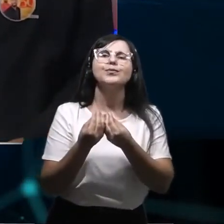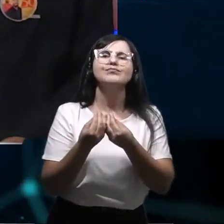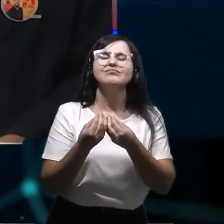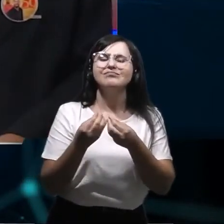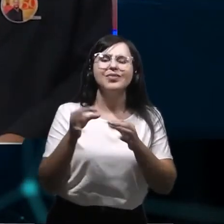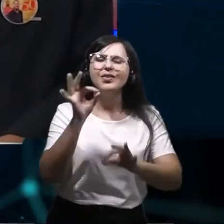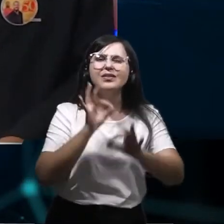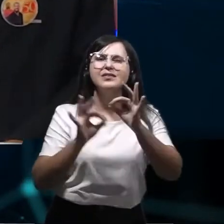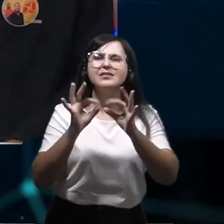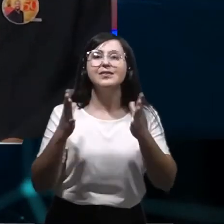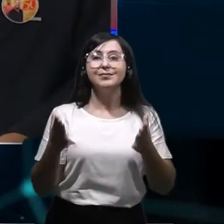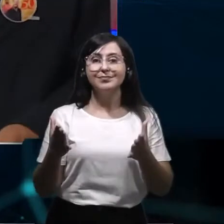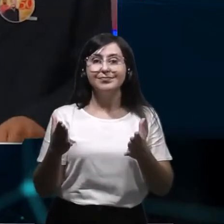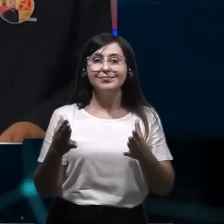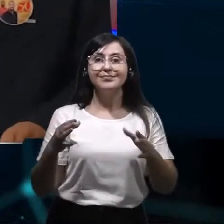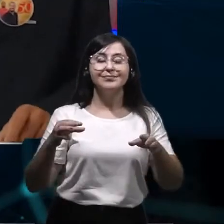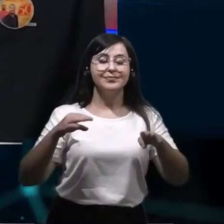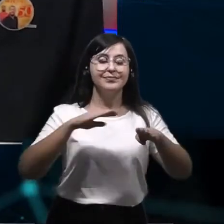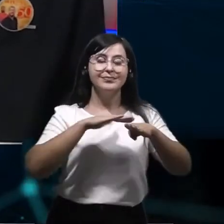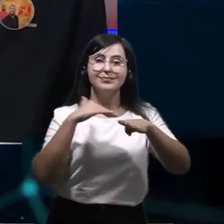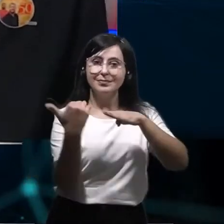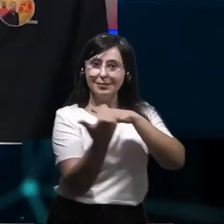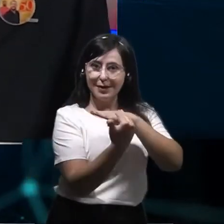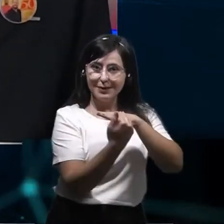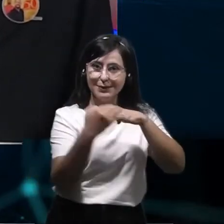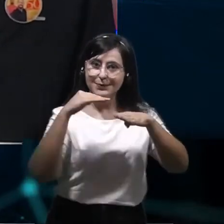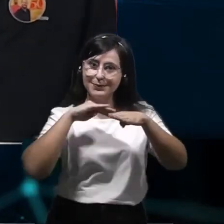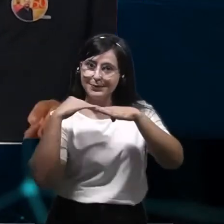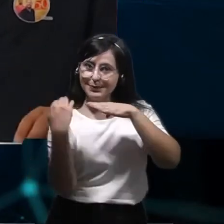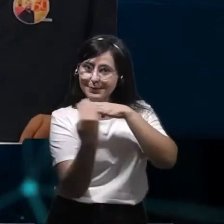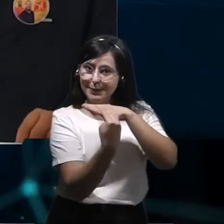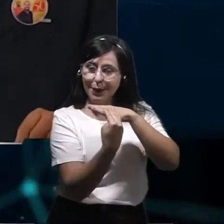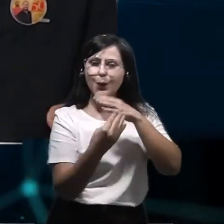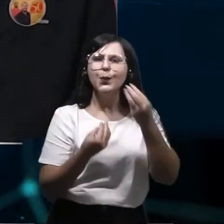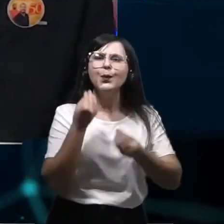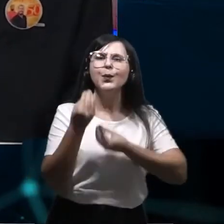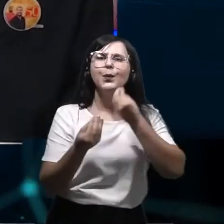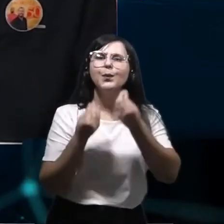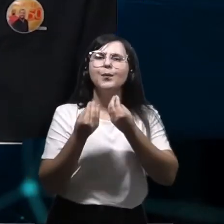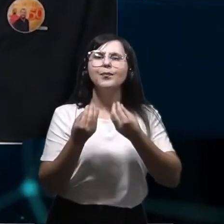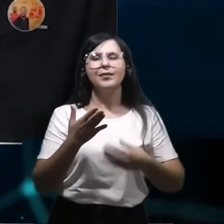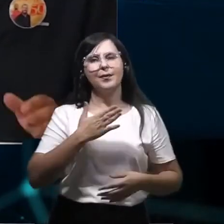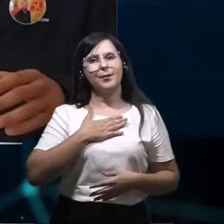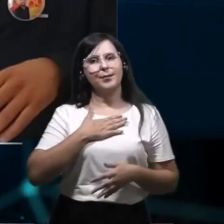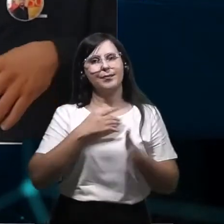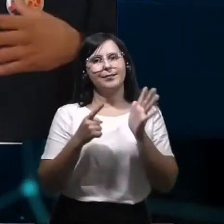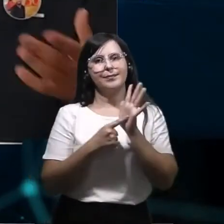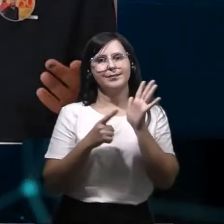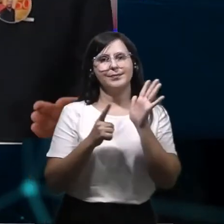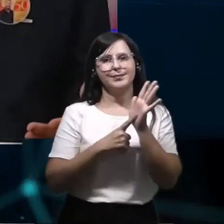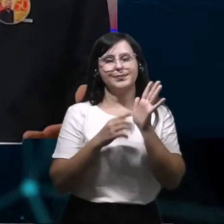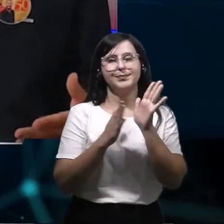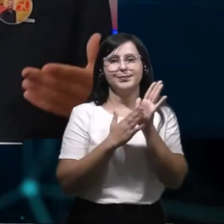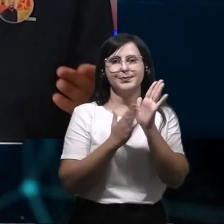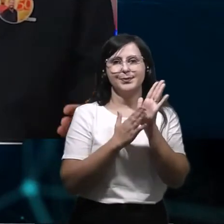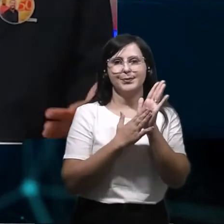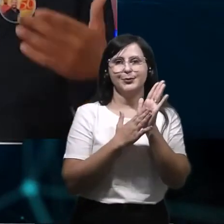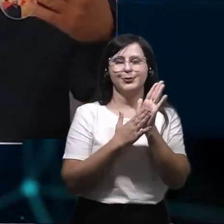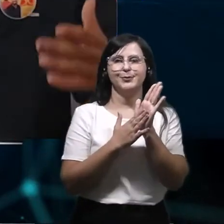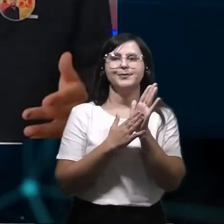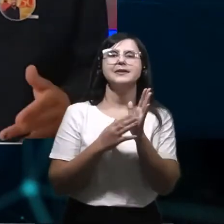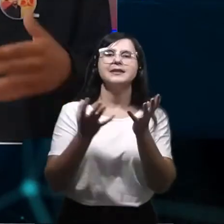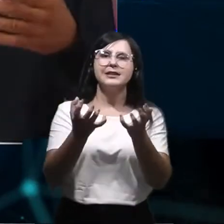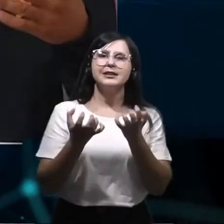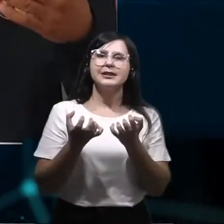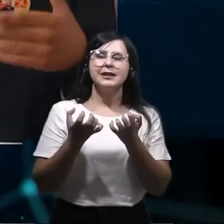né? É uma proposta minha que tem dentro, né, da organização administrativa, e para a